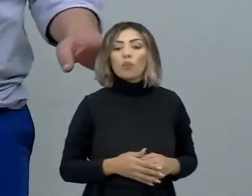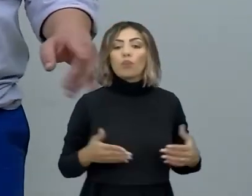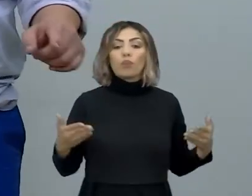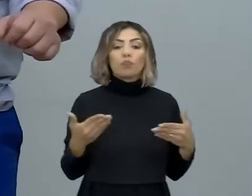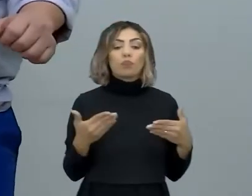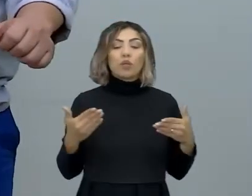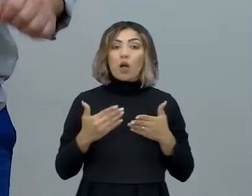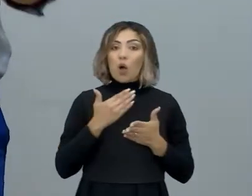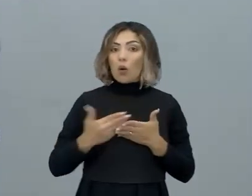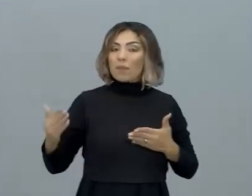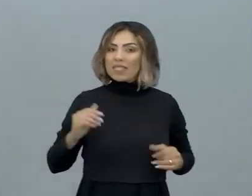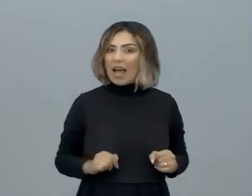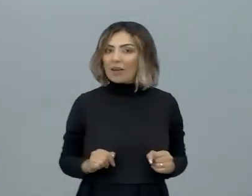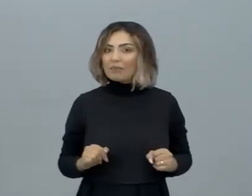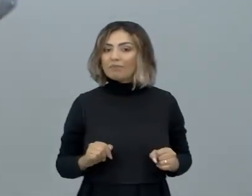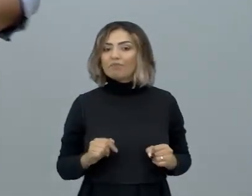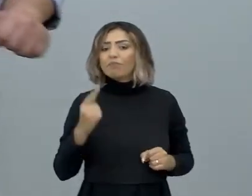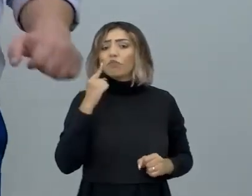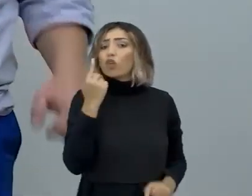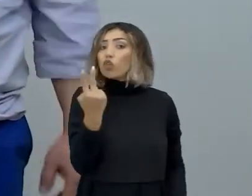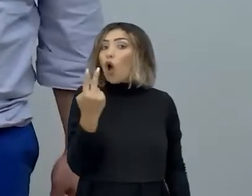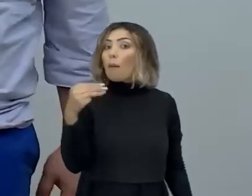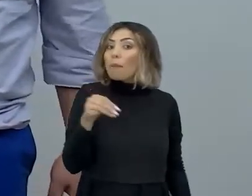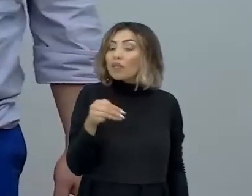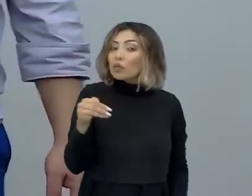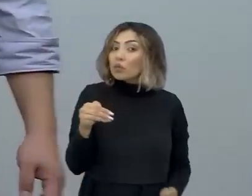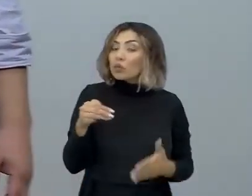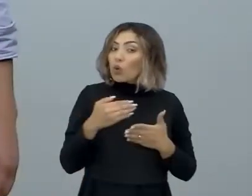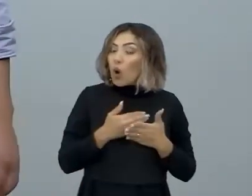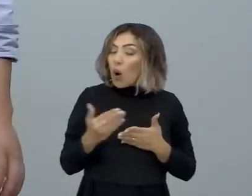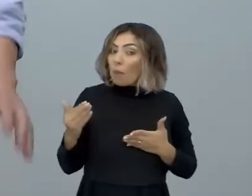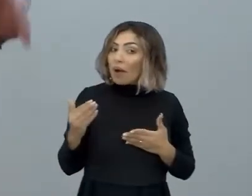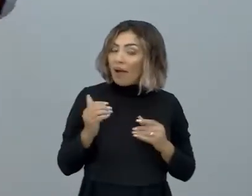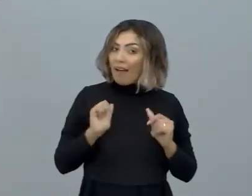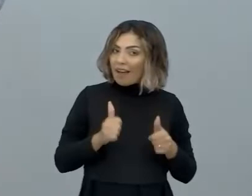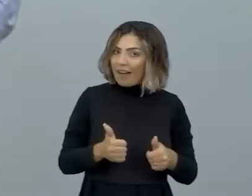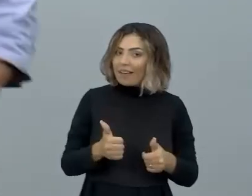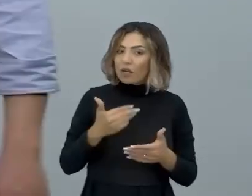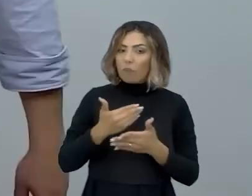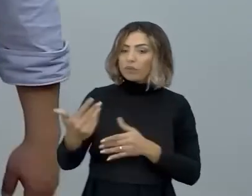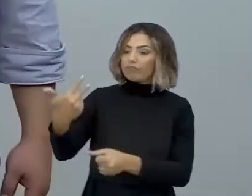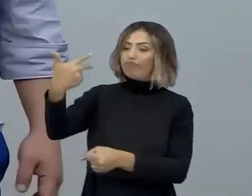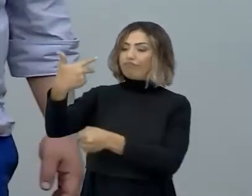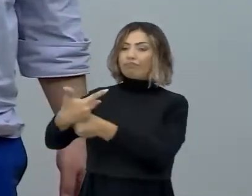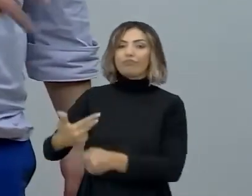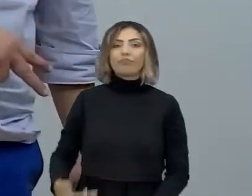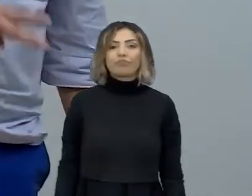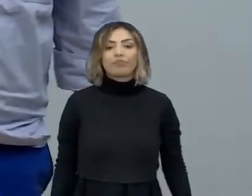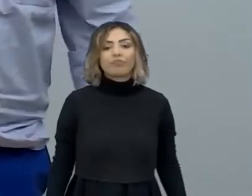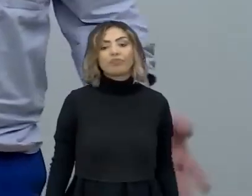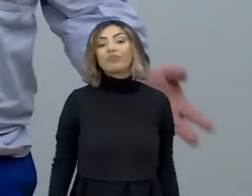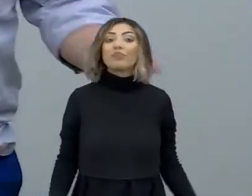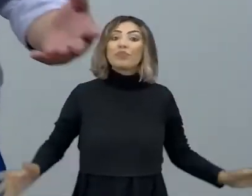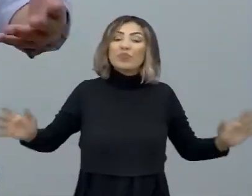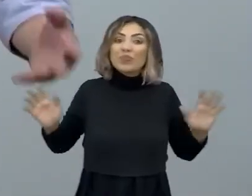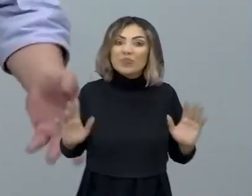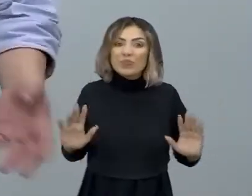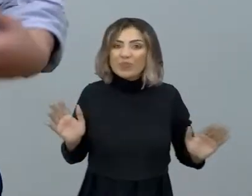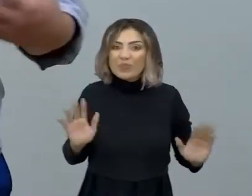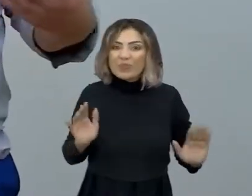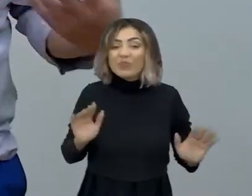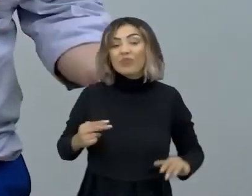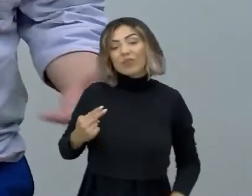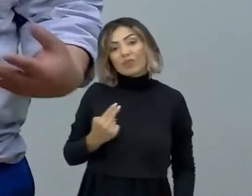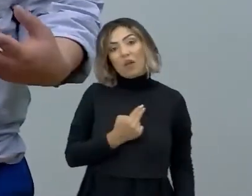aqui. Tudo bem? Então, 2 minutinhos aqui, eu vou começar agora. Saudações, pessoal, eu sou